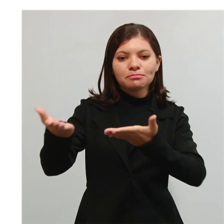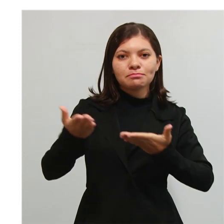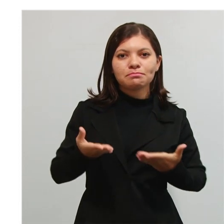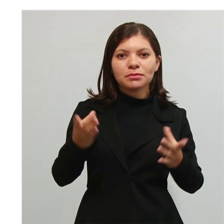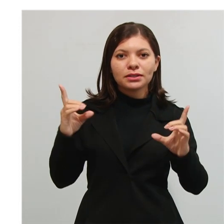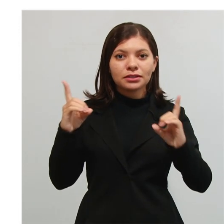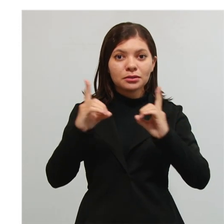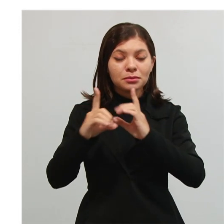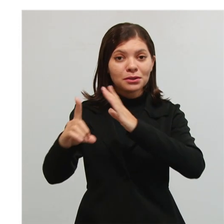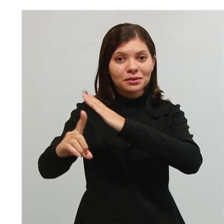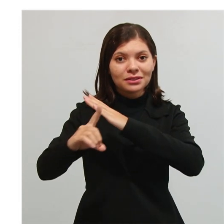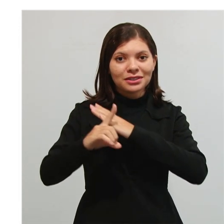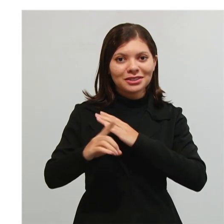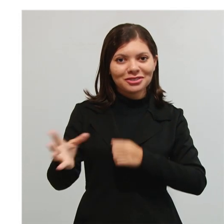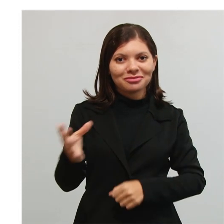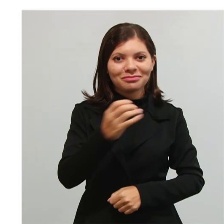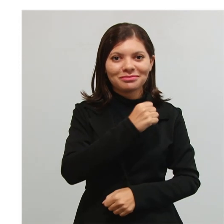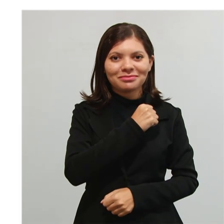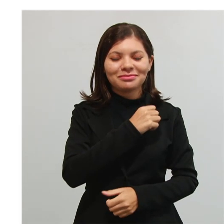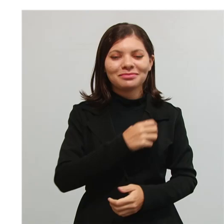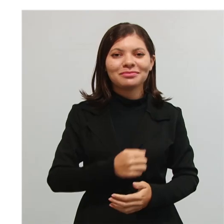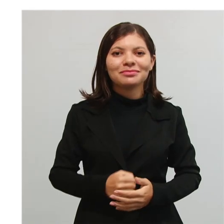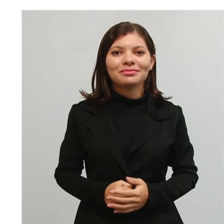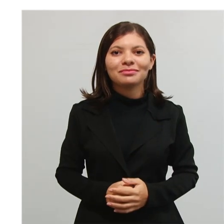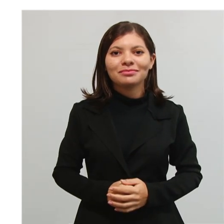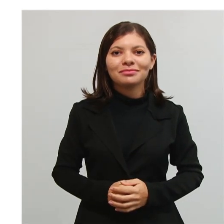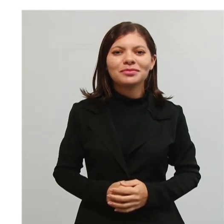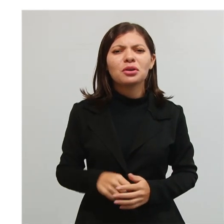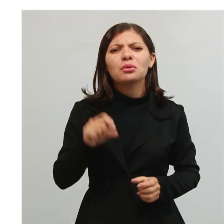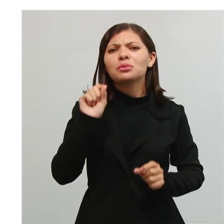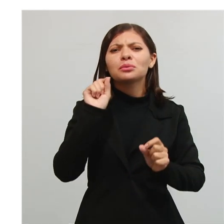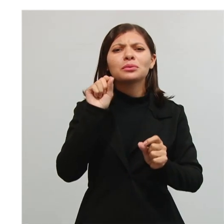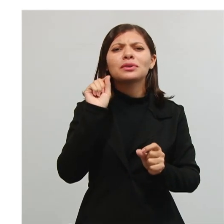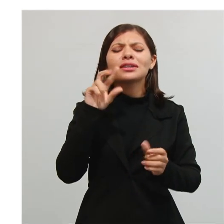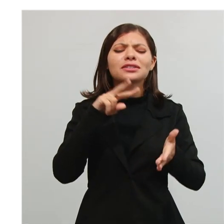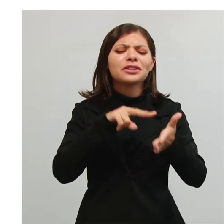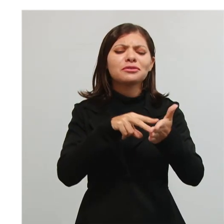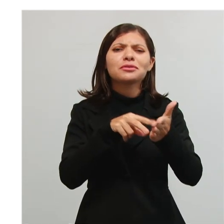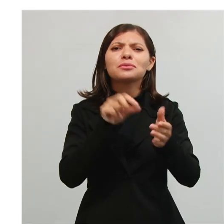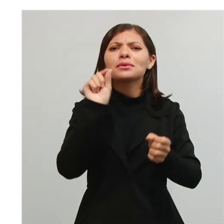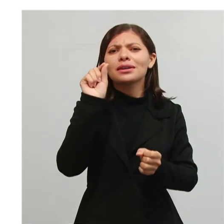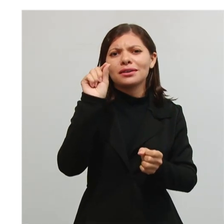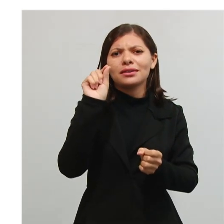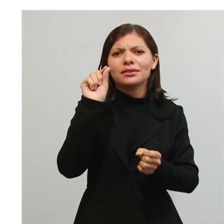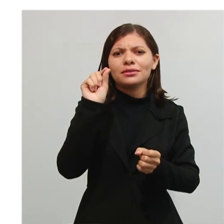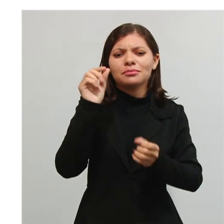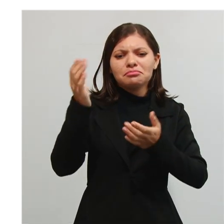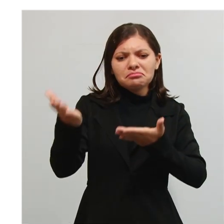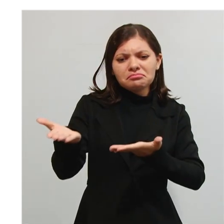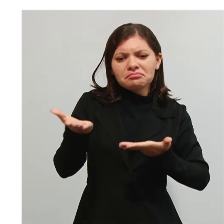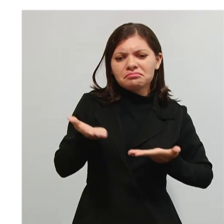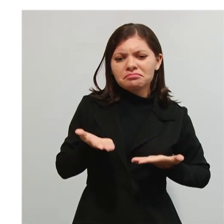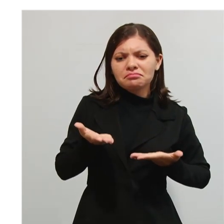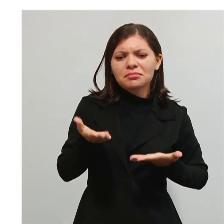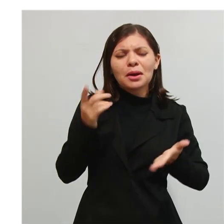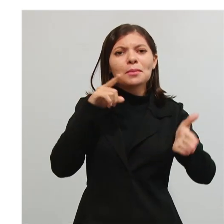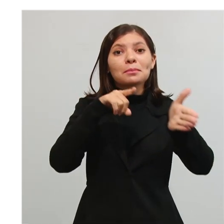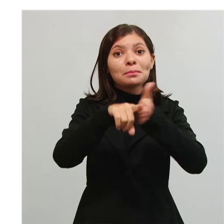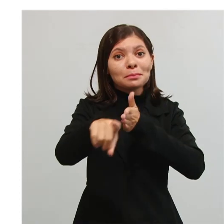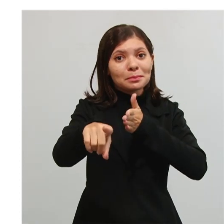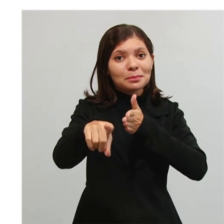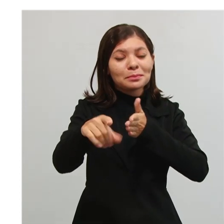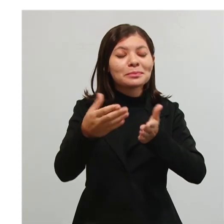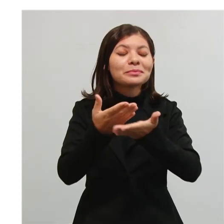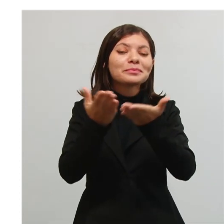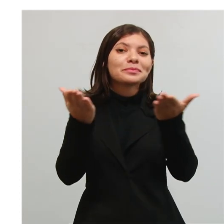cliente vamos lá mas o que é um atendimento eu deixo essa frase essa pergunta na verdade